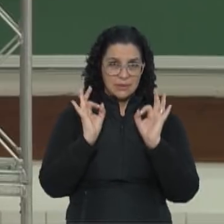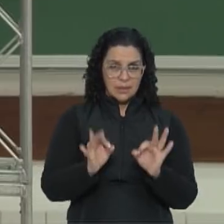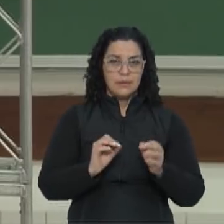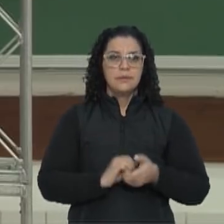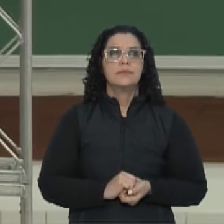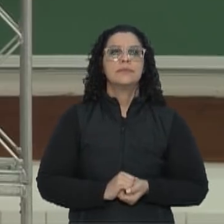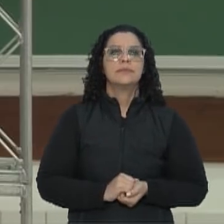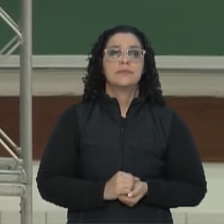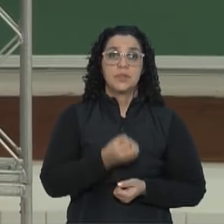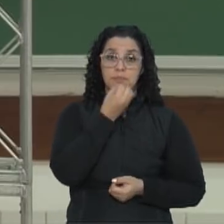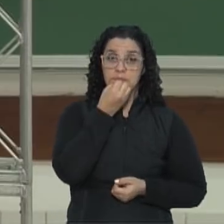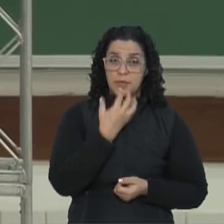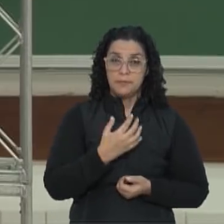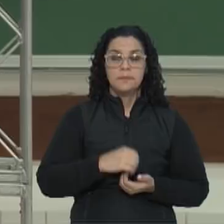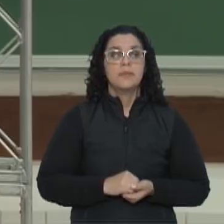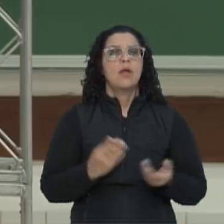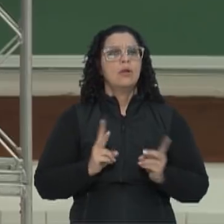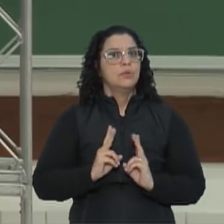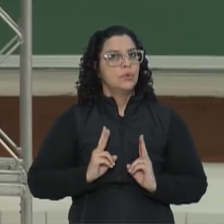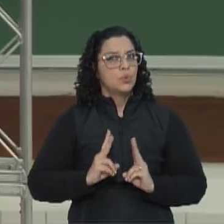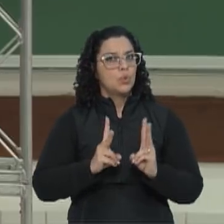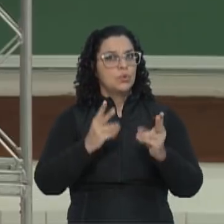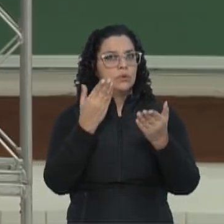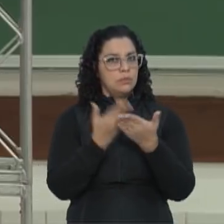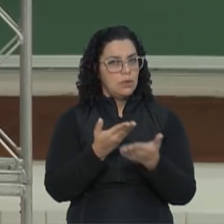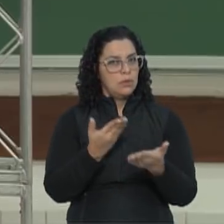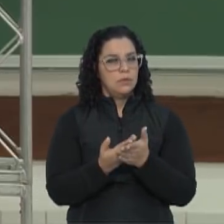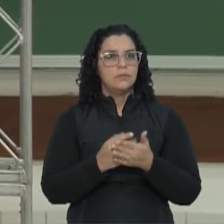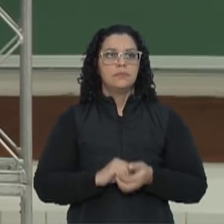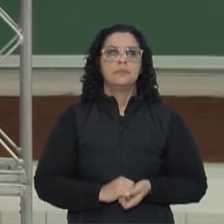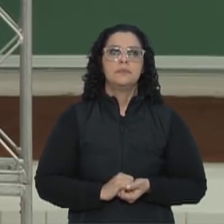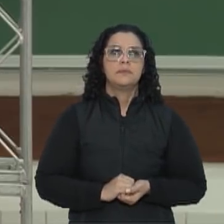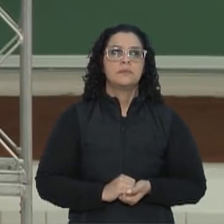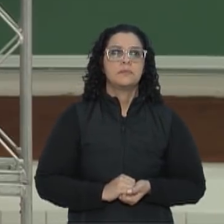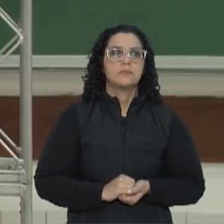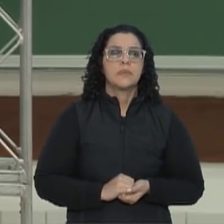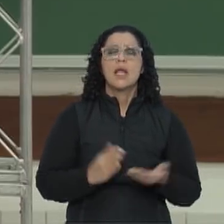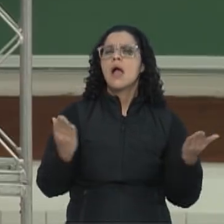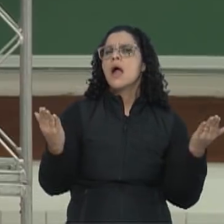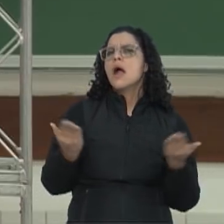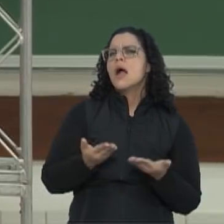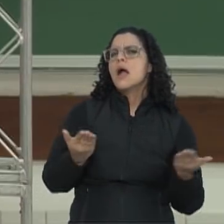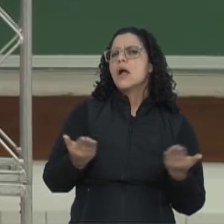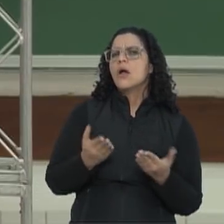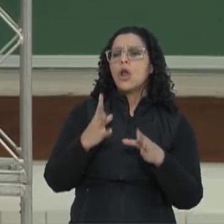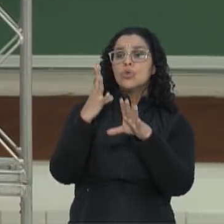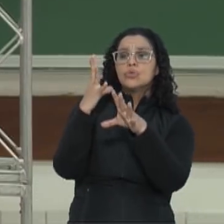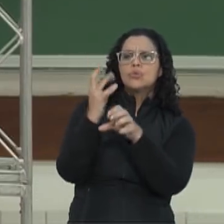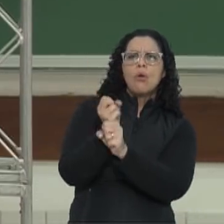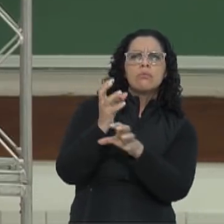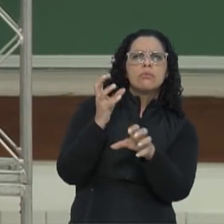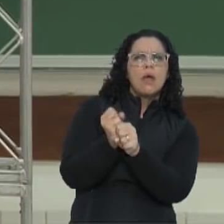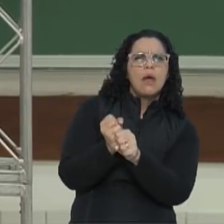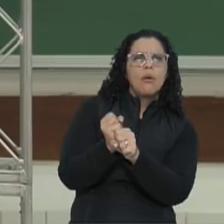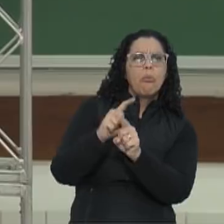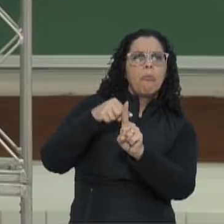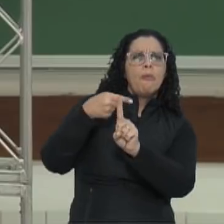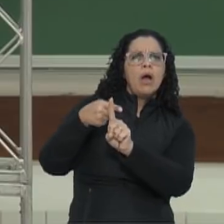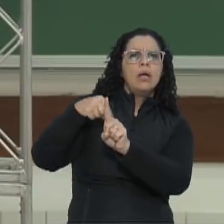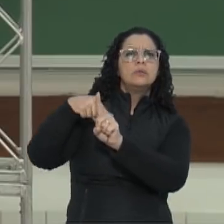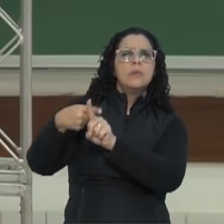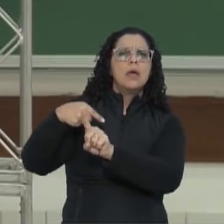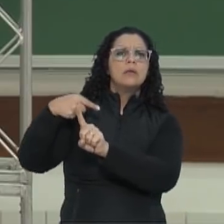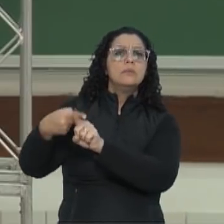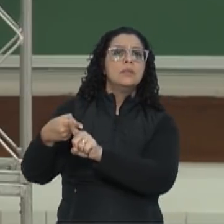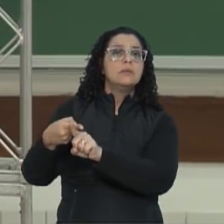Beleza? Muito bem. Continuando nossa aula. E agora, para eu somar essas frações, o que vai